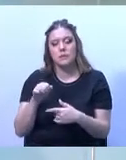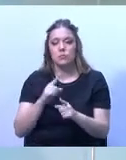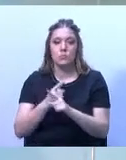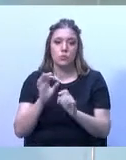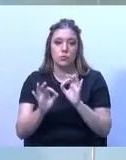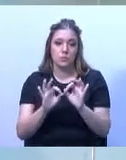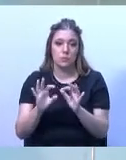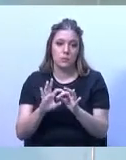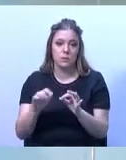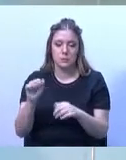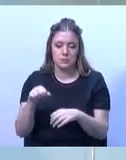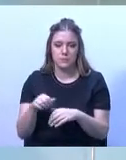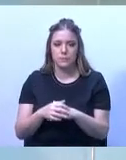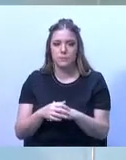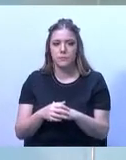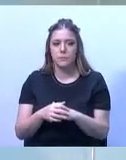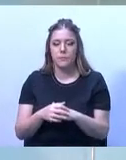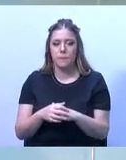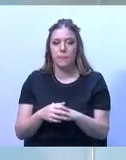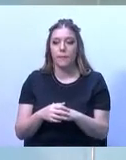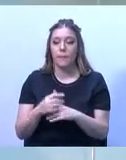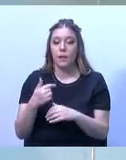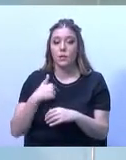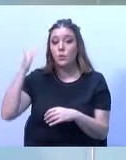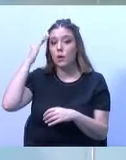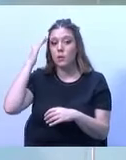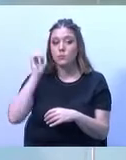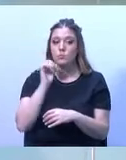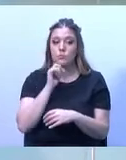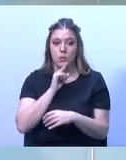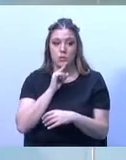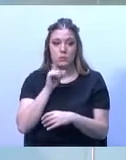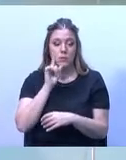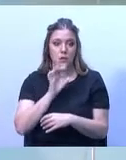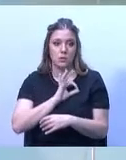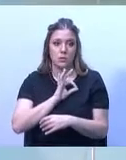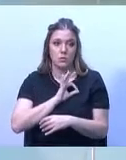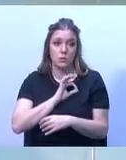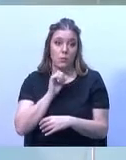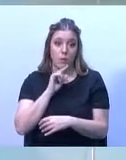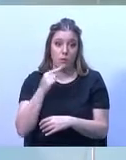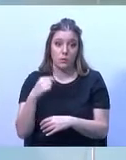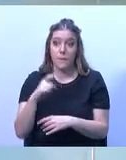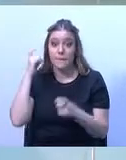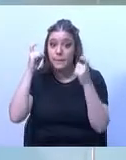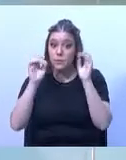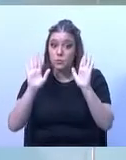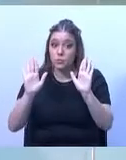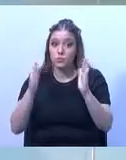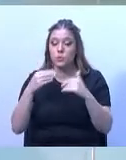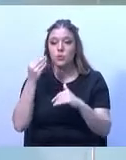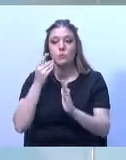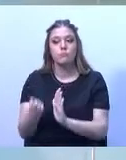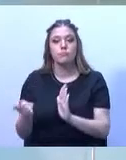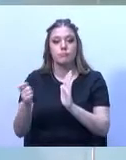tratamento anti-inflamatório, com certeza. O que eu penso que pode a Dona Laurinda padecer, mas como agendou consulta